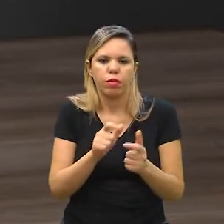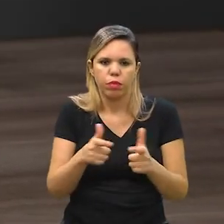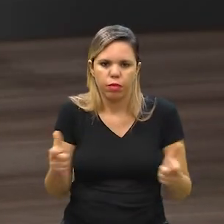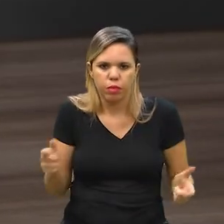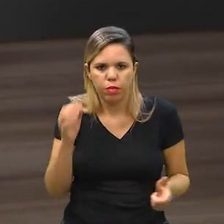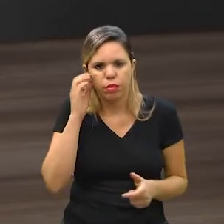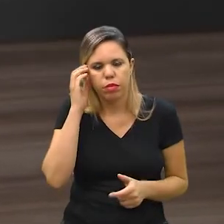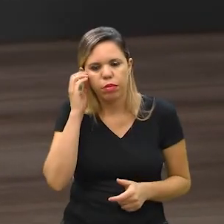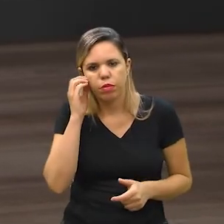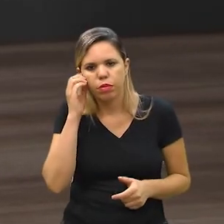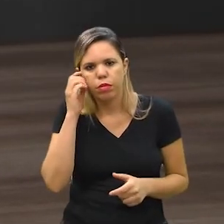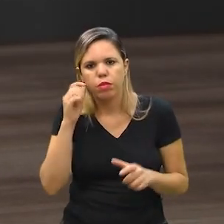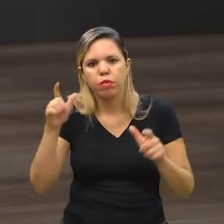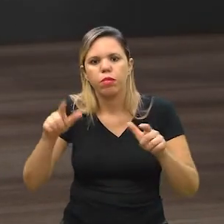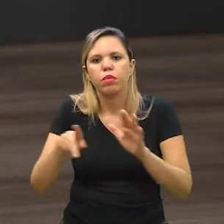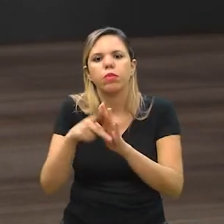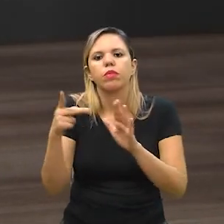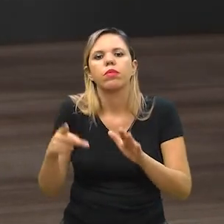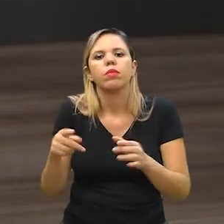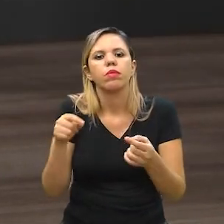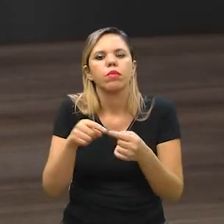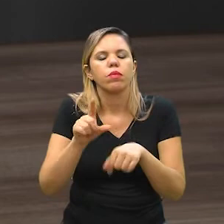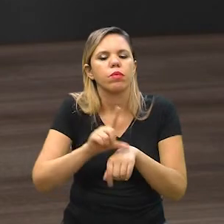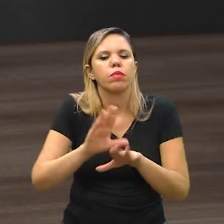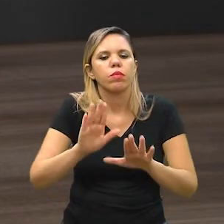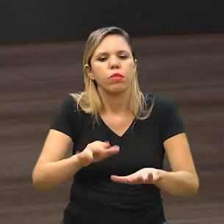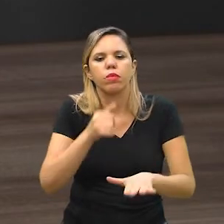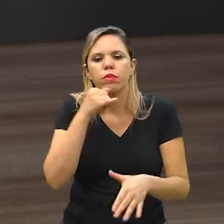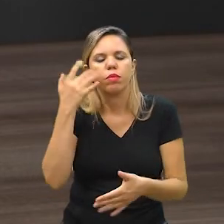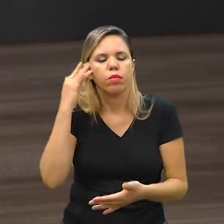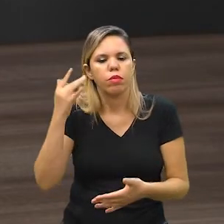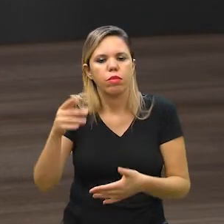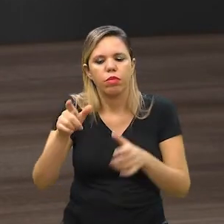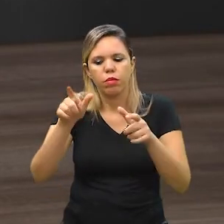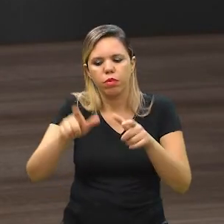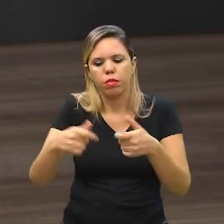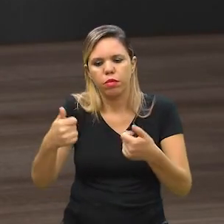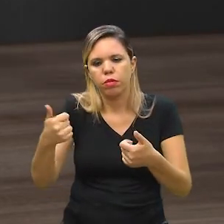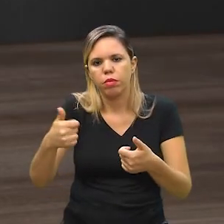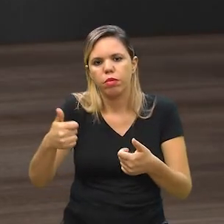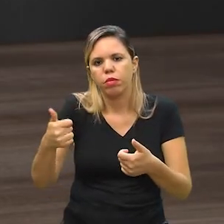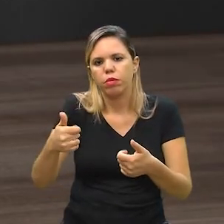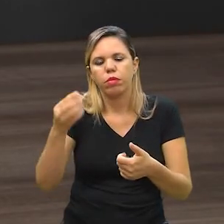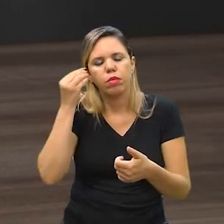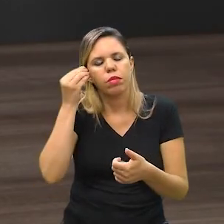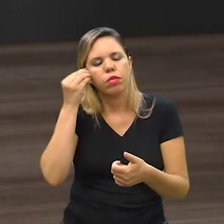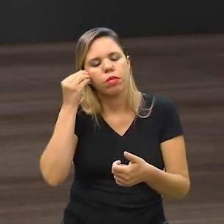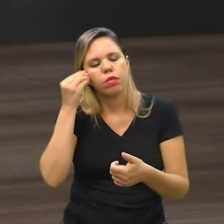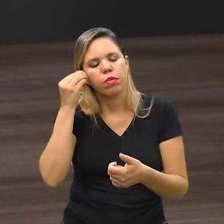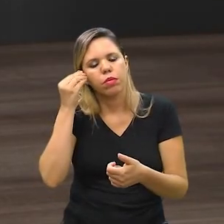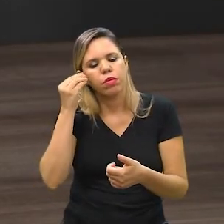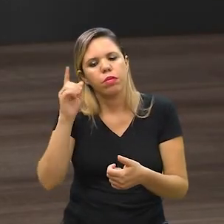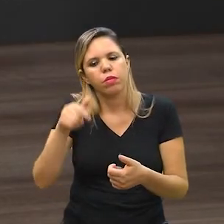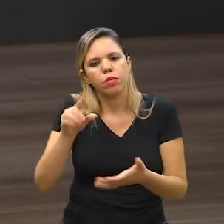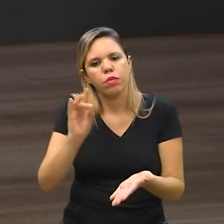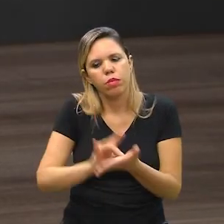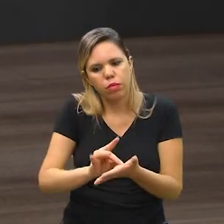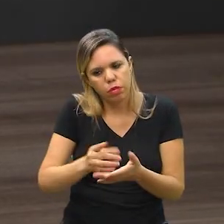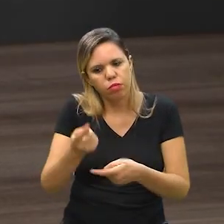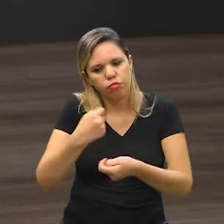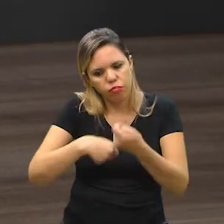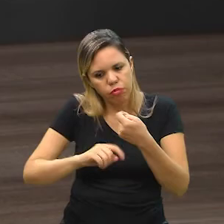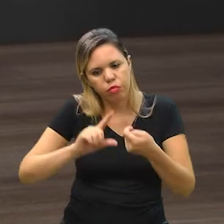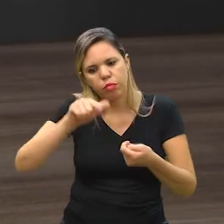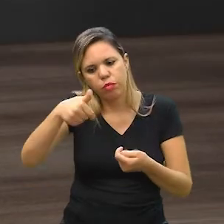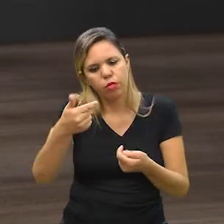cozinha maior, um espaço físico. Esse geralmente é o caminho da pessoa que primeiro quer fazer esse teste, quer consolidar o